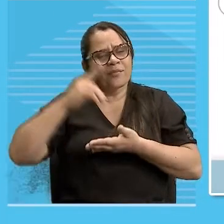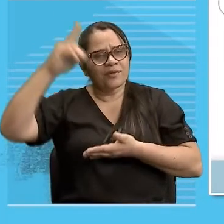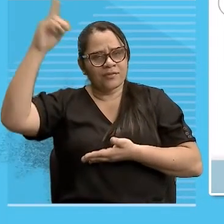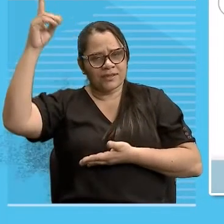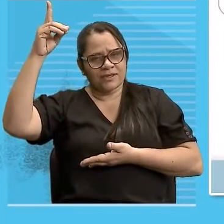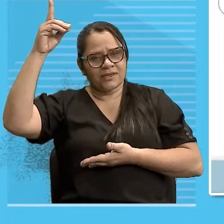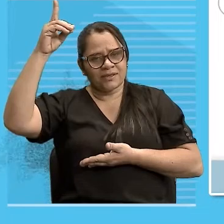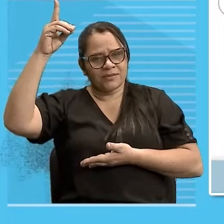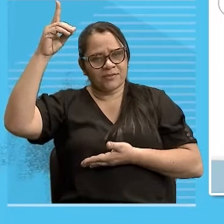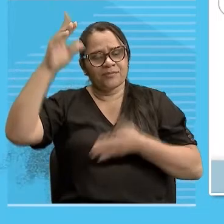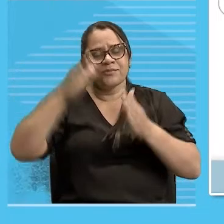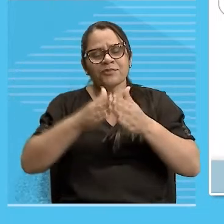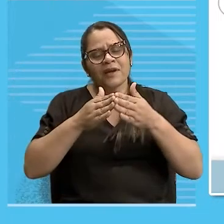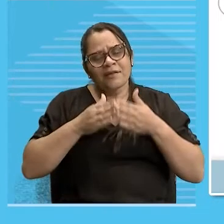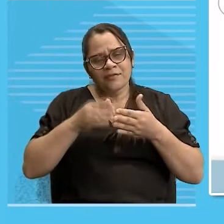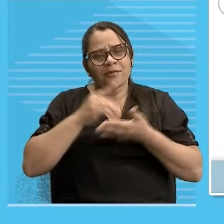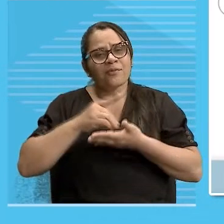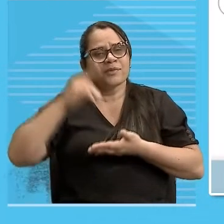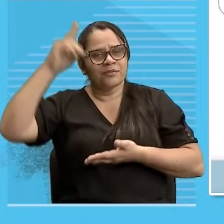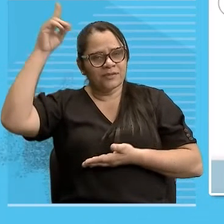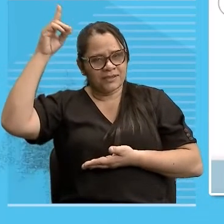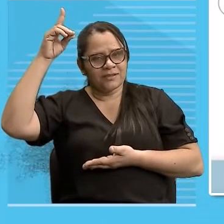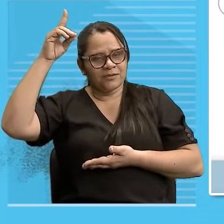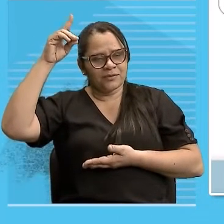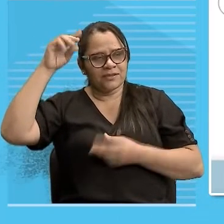pelo amor de, né?